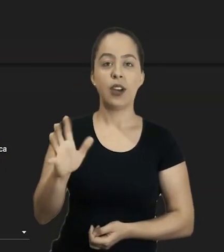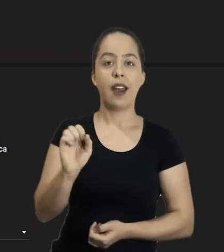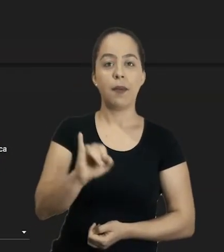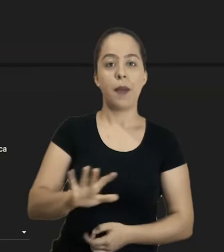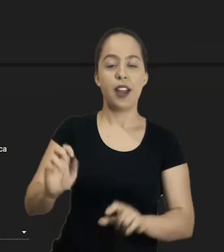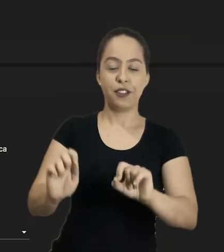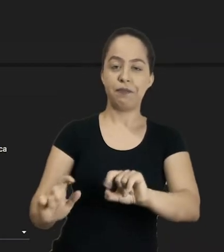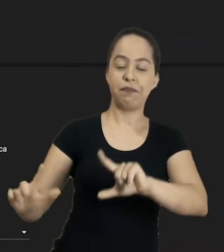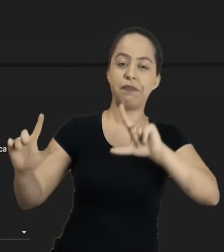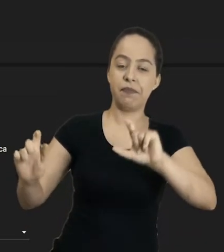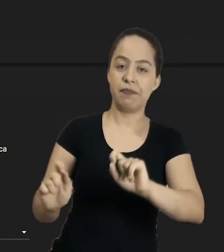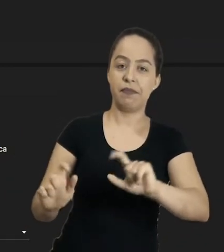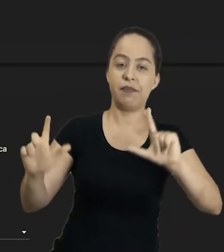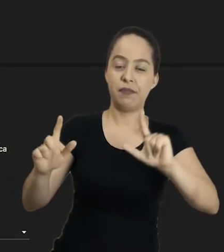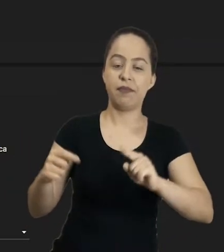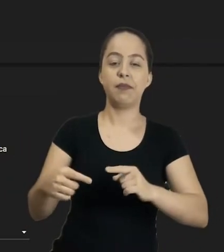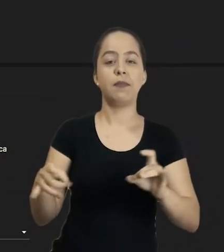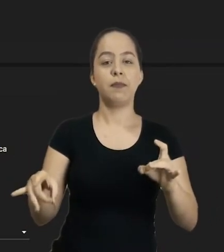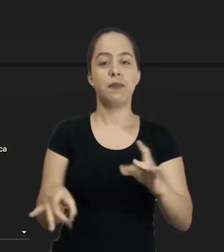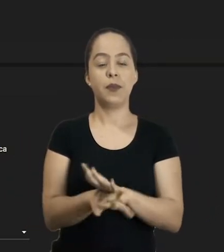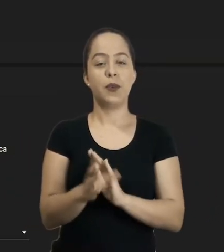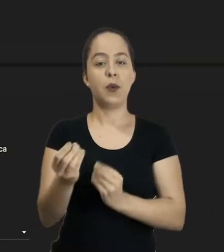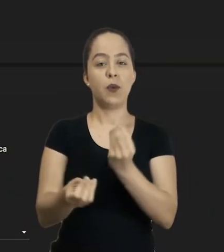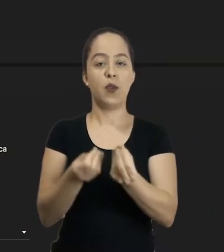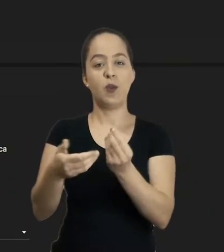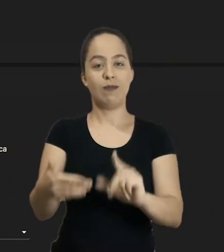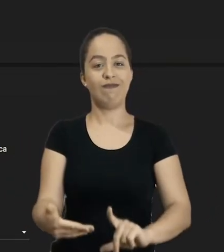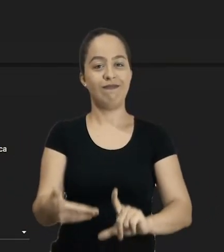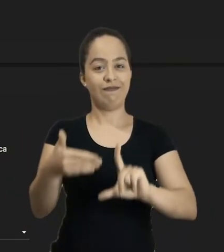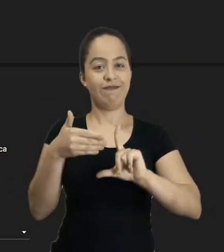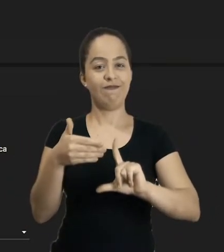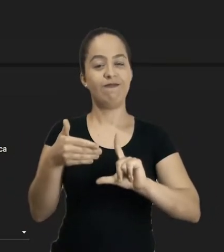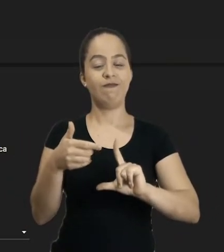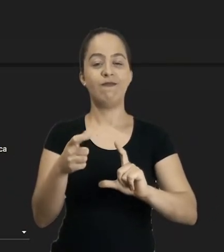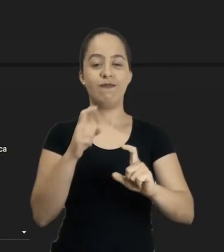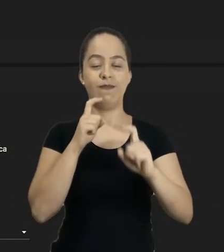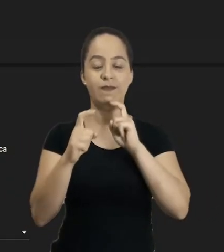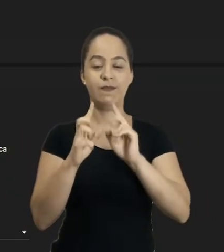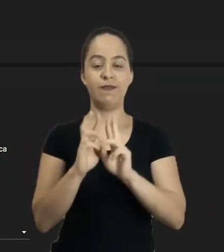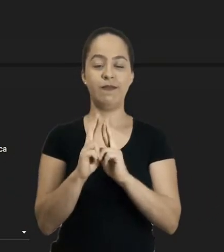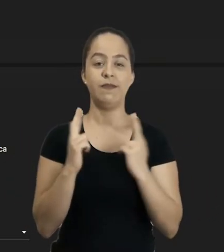Ah lá, já está recebendo a imagem da conferência.